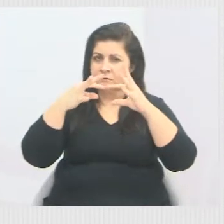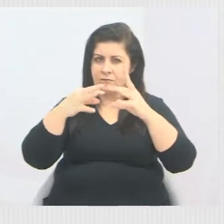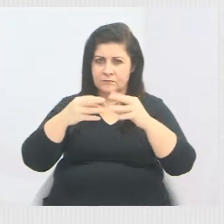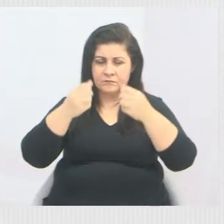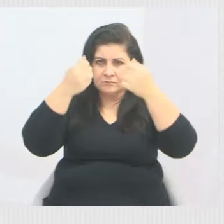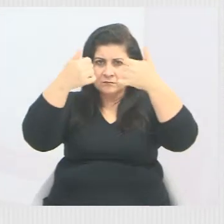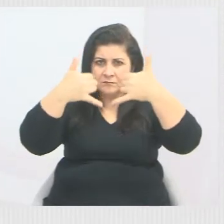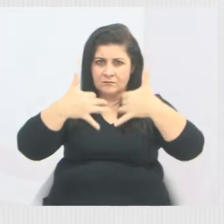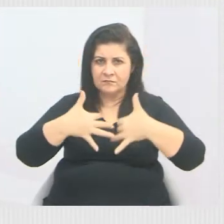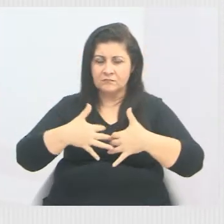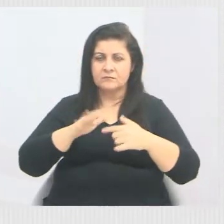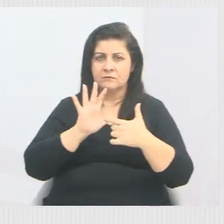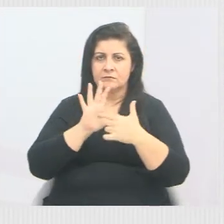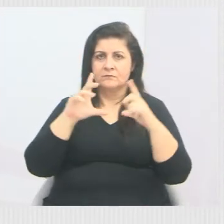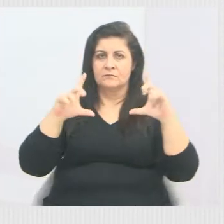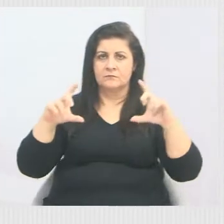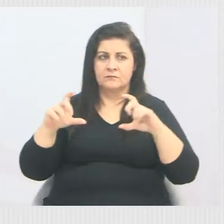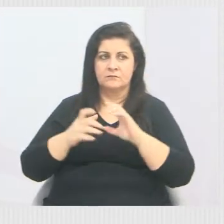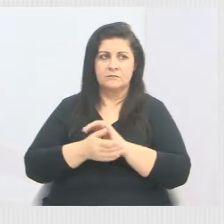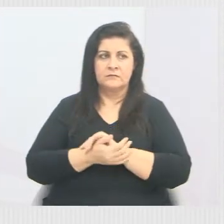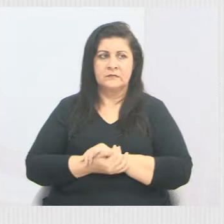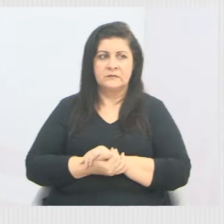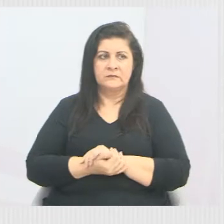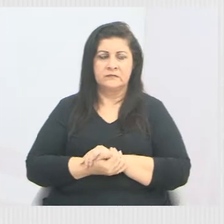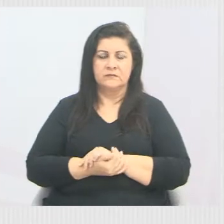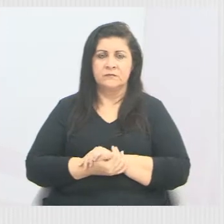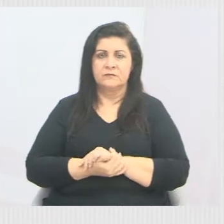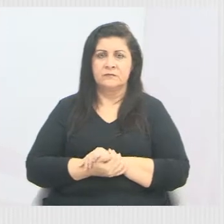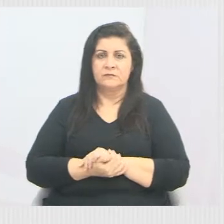aqui nesses slides de hoje.